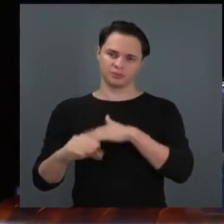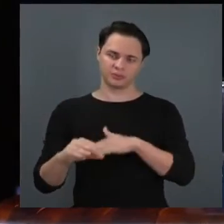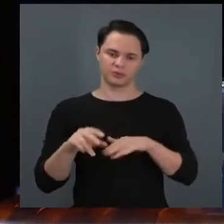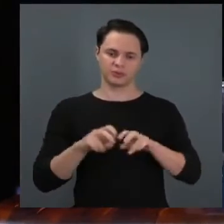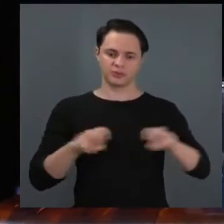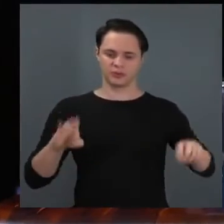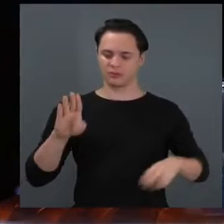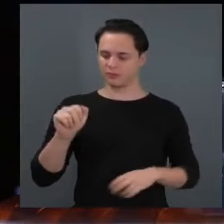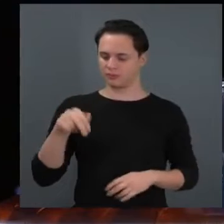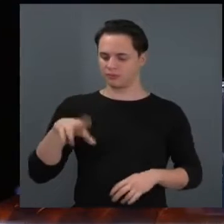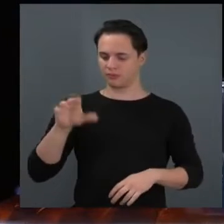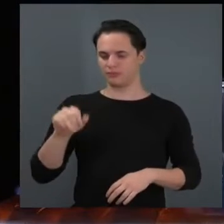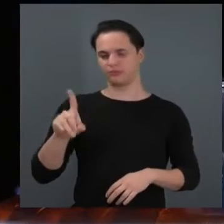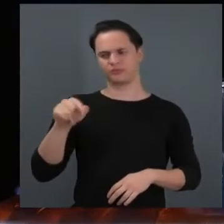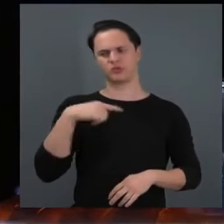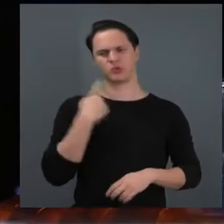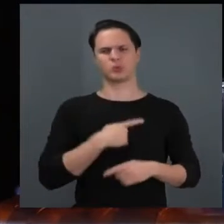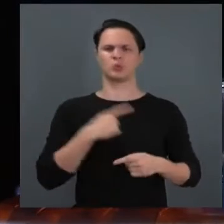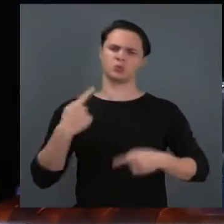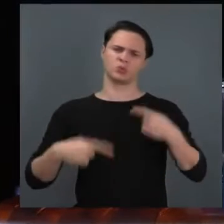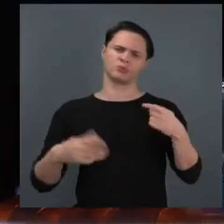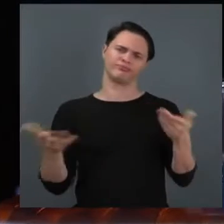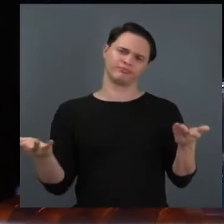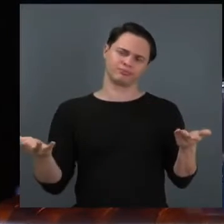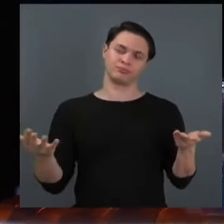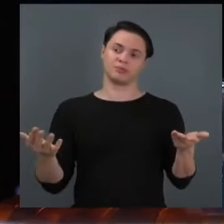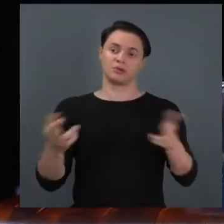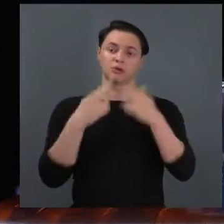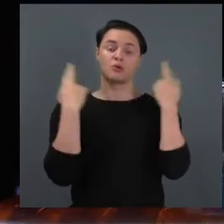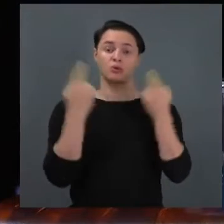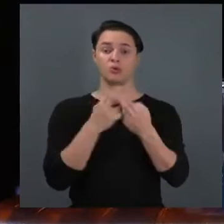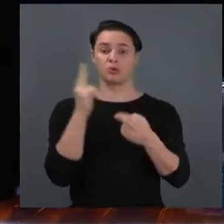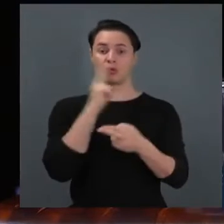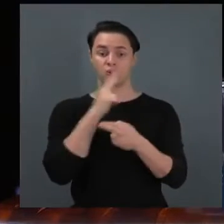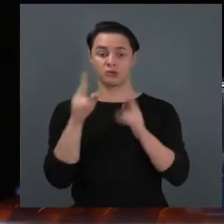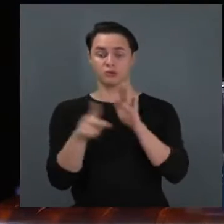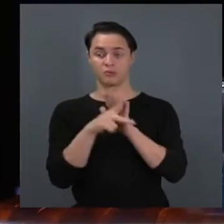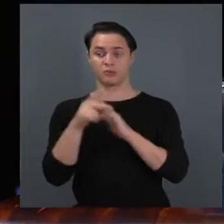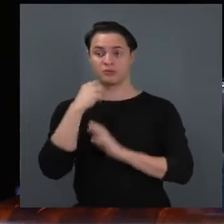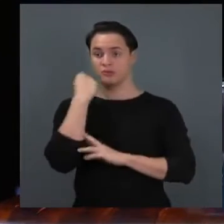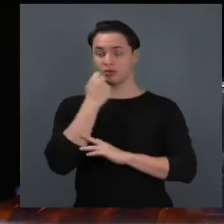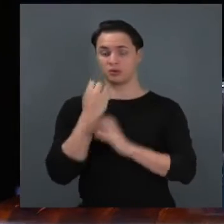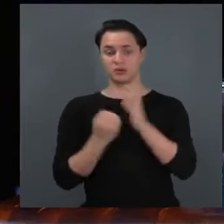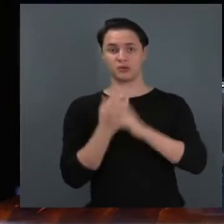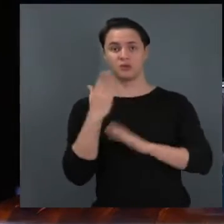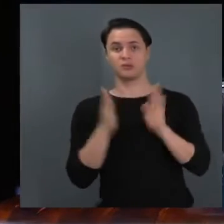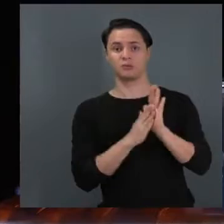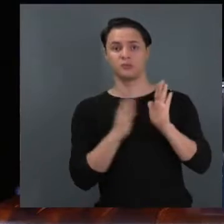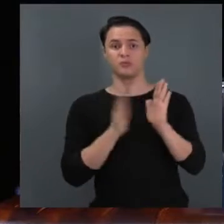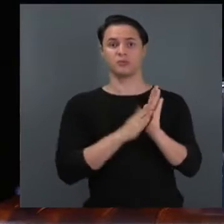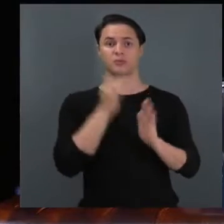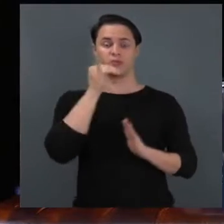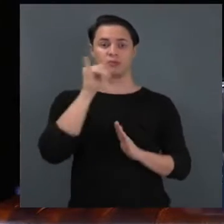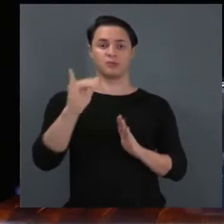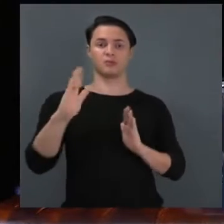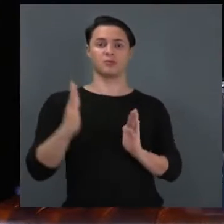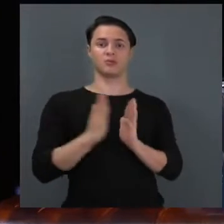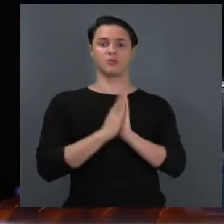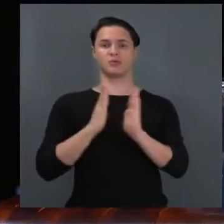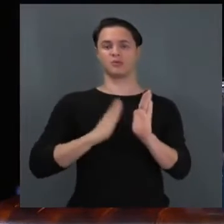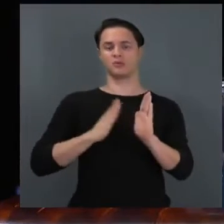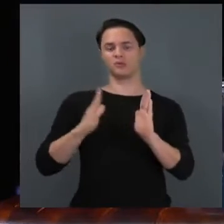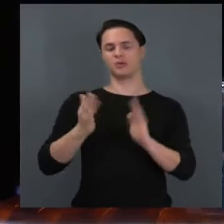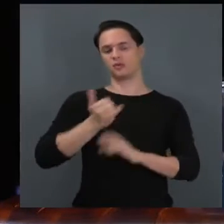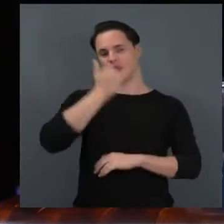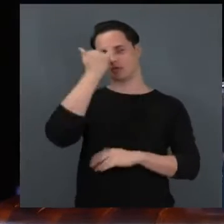que não cabe nem discutir, tem que fazer. Reunião urgente dos senadores para elaborar uma proposta de prevenção e combate aos desastres